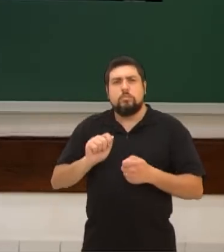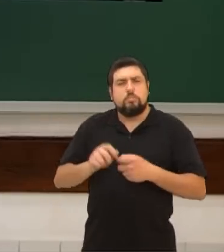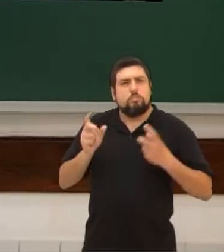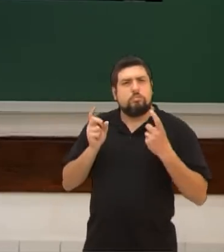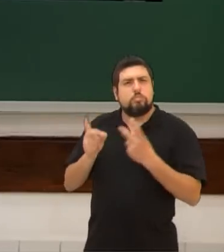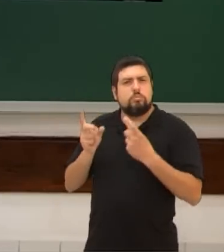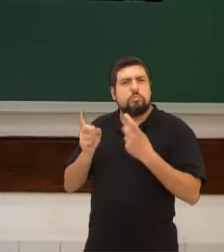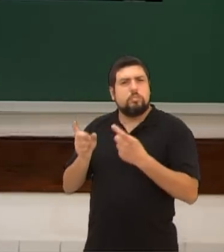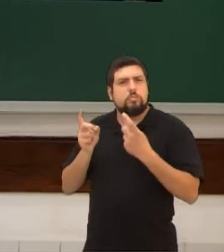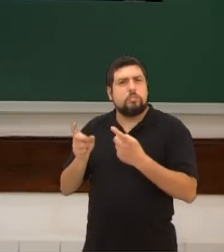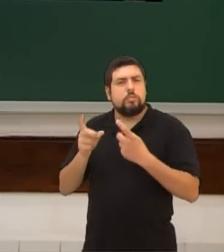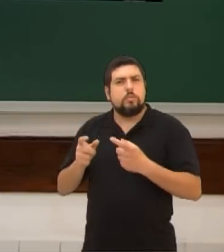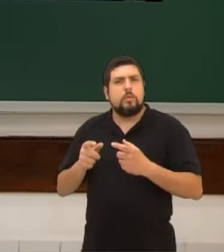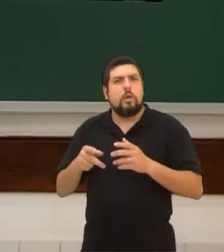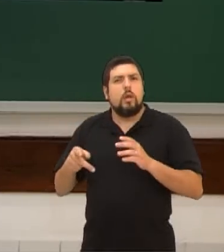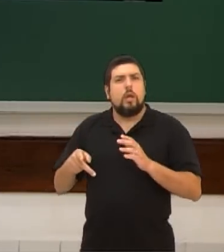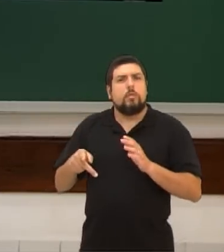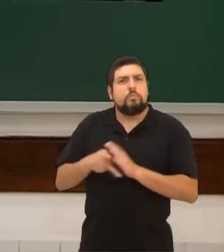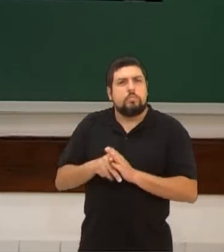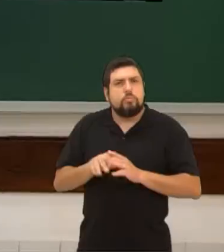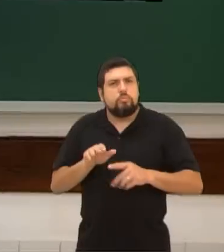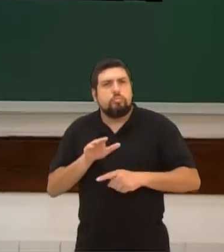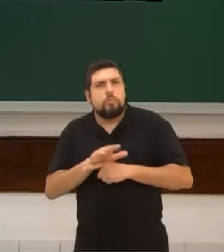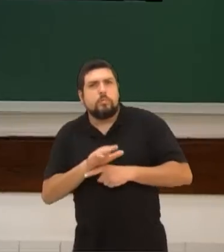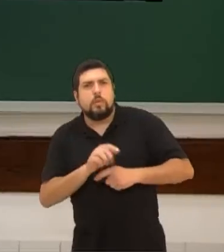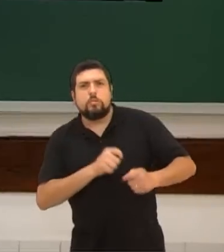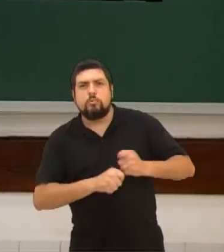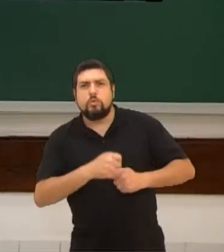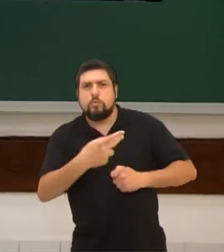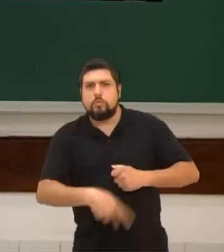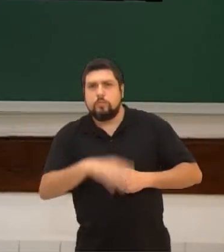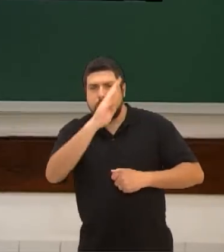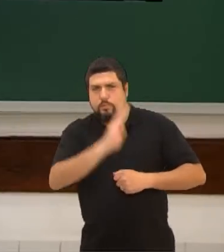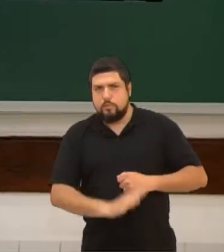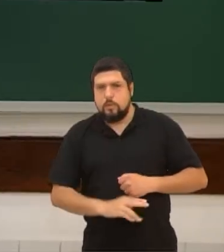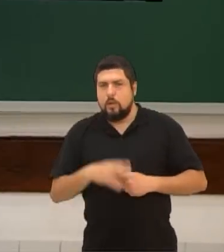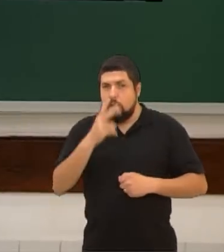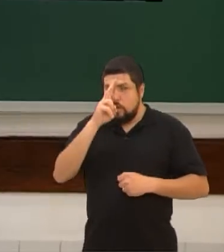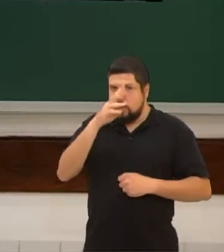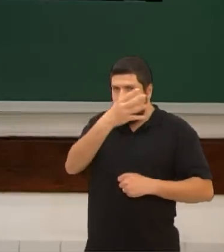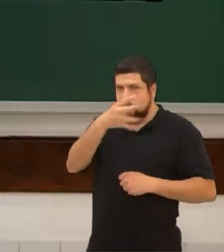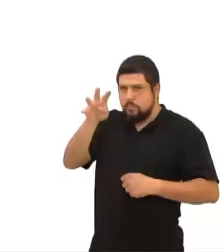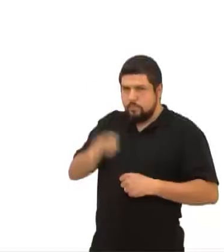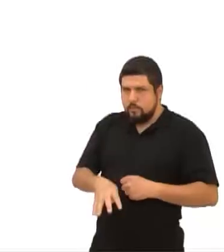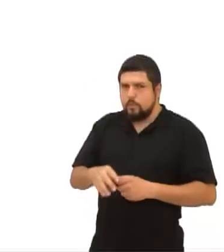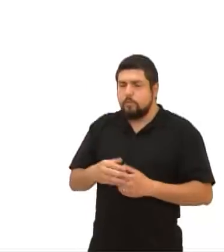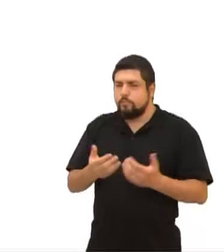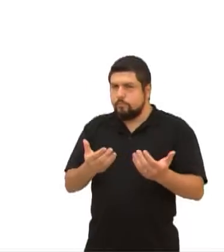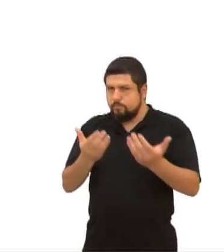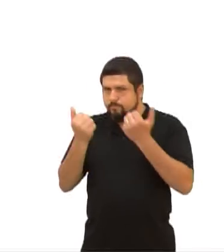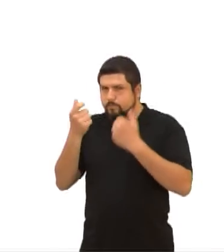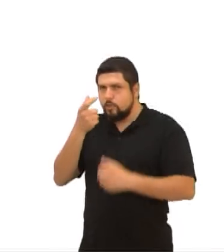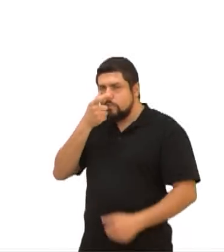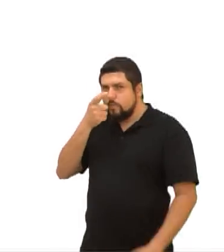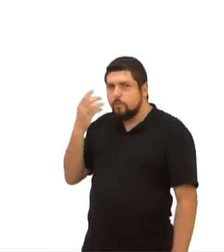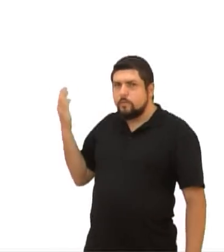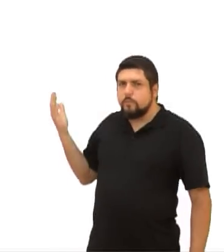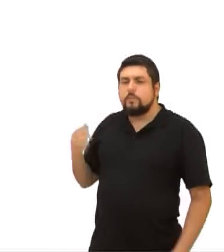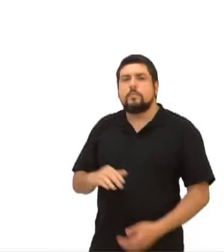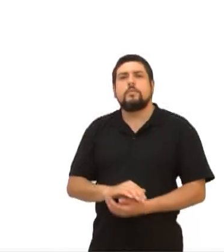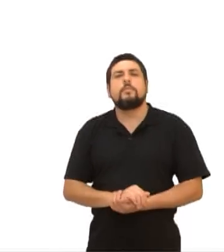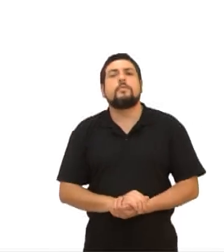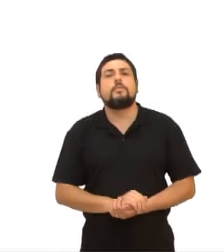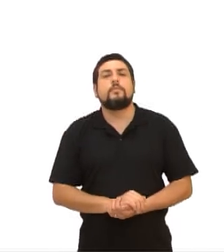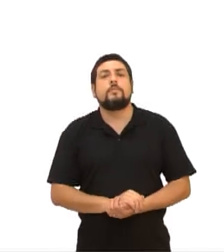que compunham a balança comercial brasileira? Lembram da tabela que a gente analisou? Então seguem aqui comigo, ó. Quais eram os dois